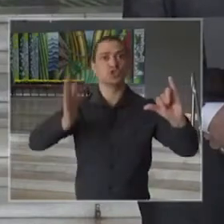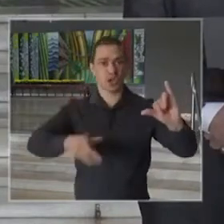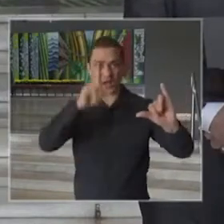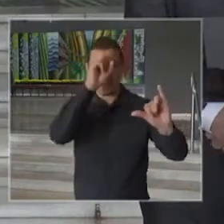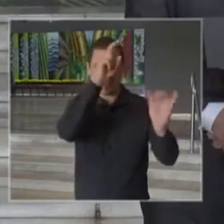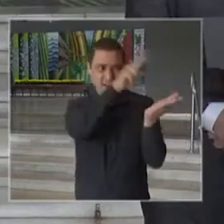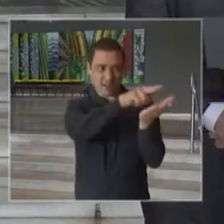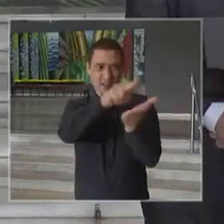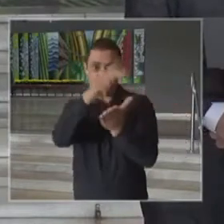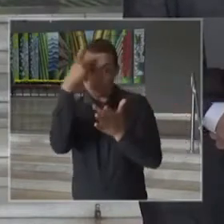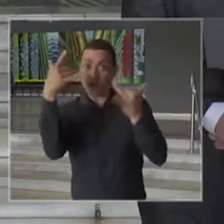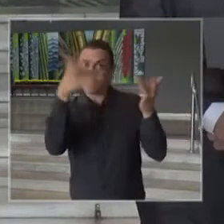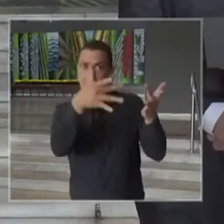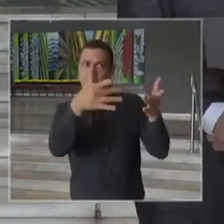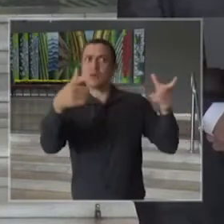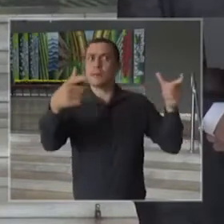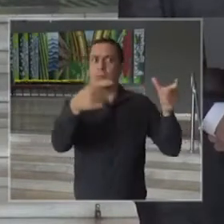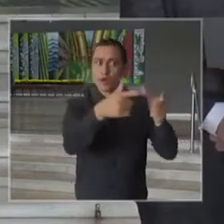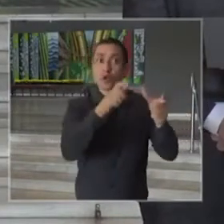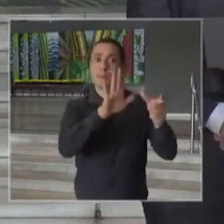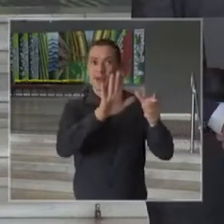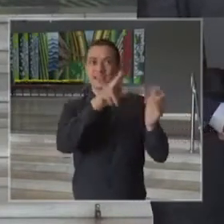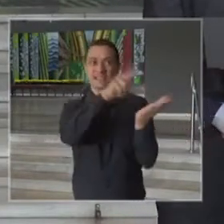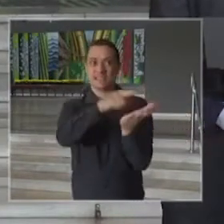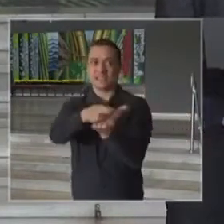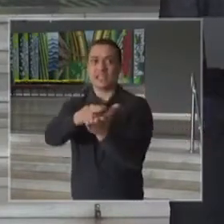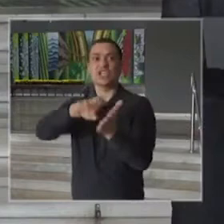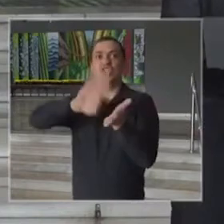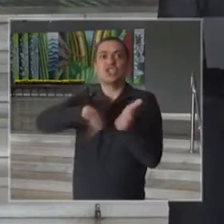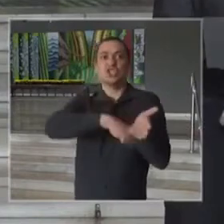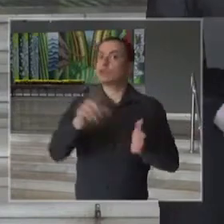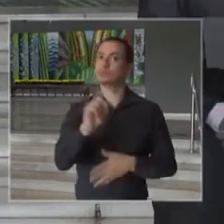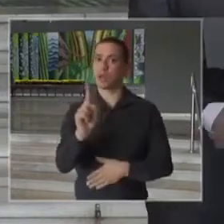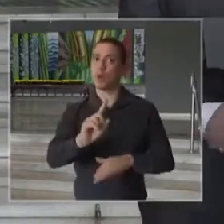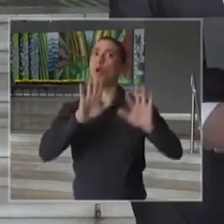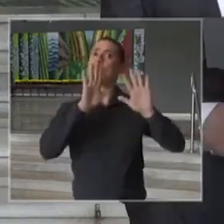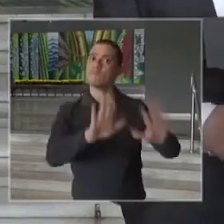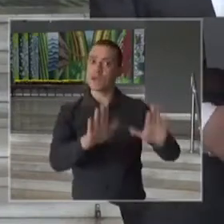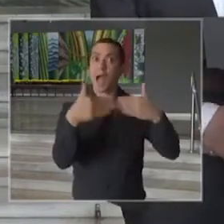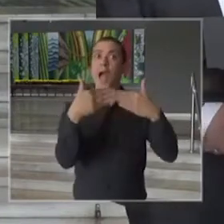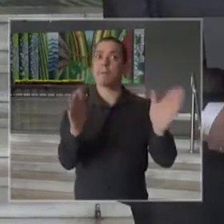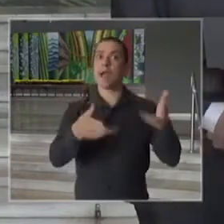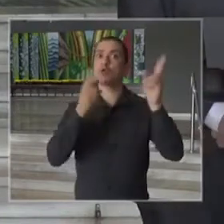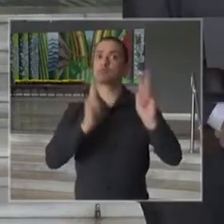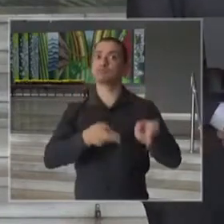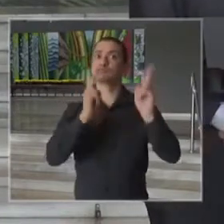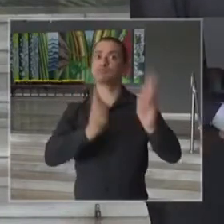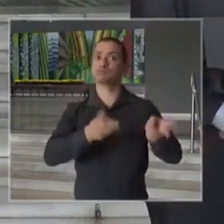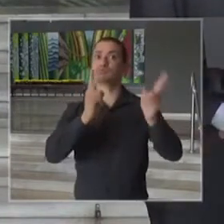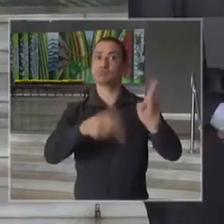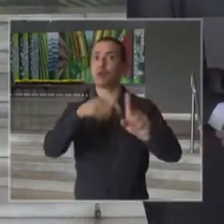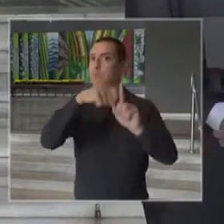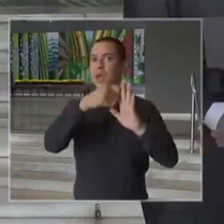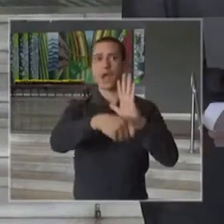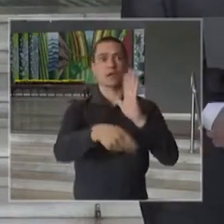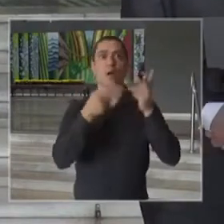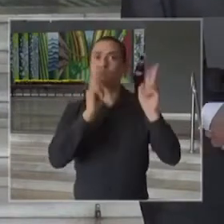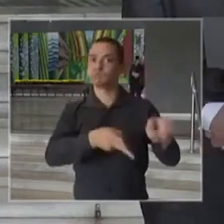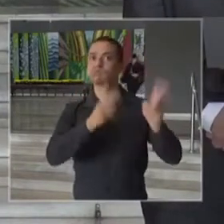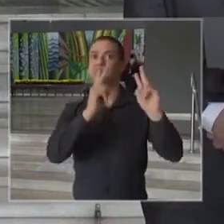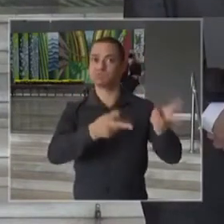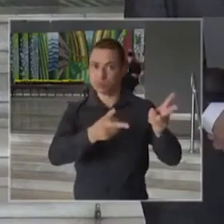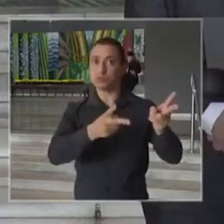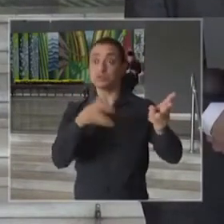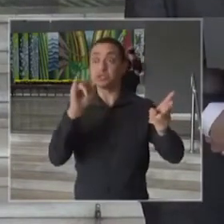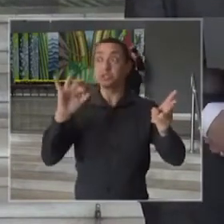internação, manterá todos os leitos de UTI abertos pelos próximos meses, para que a gente garanta